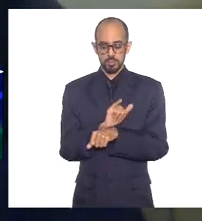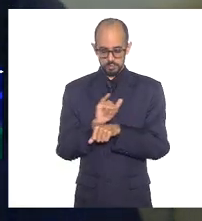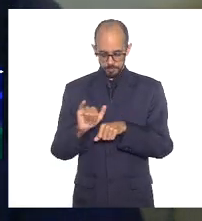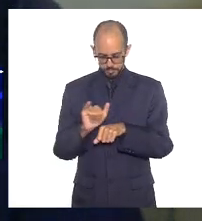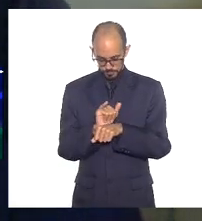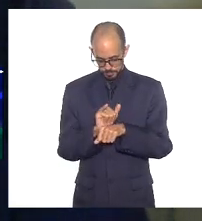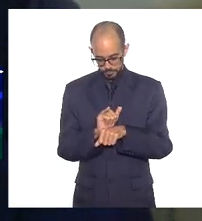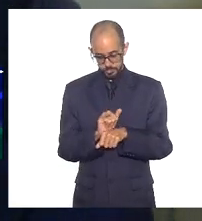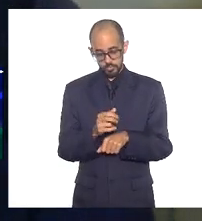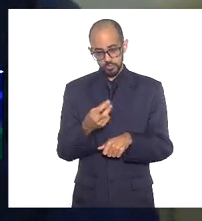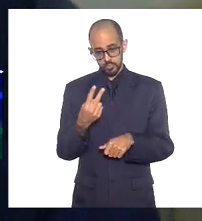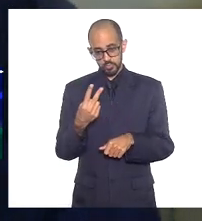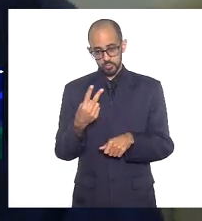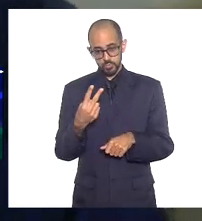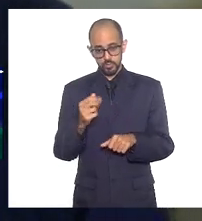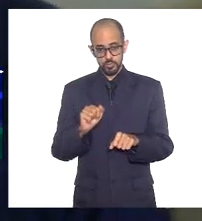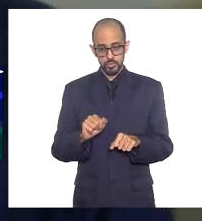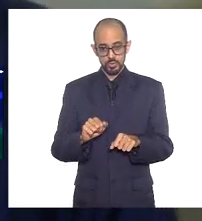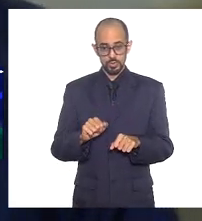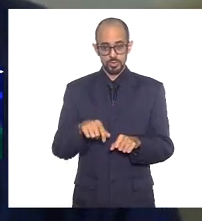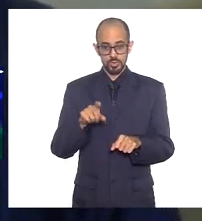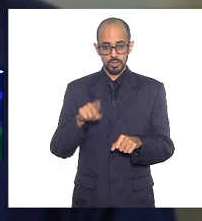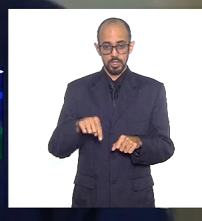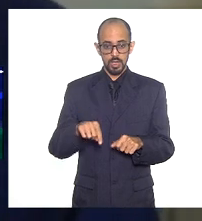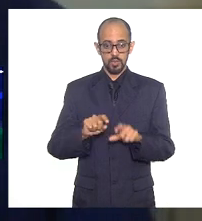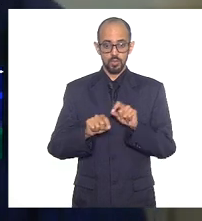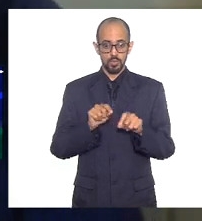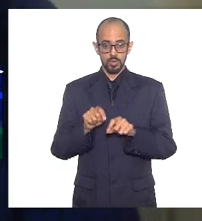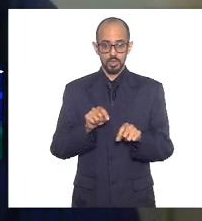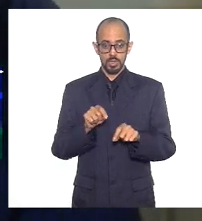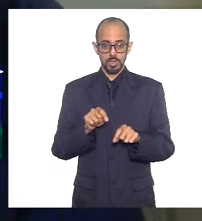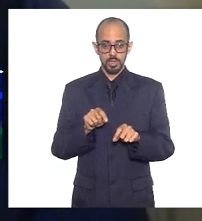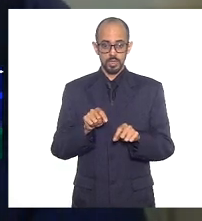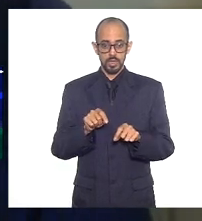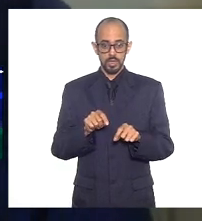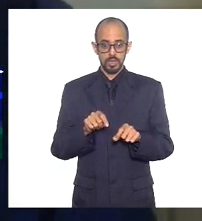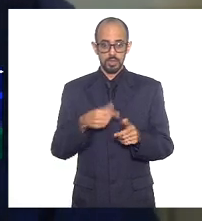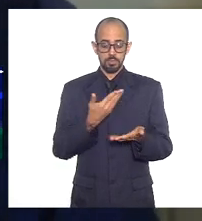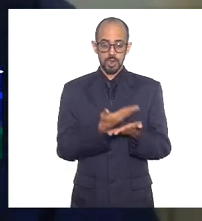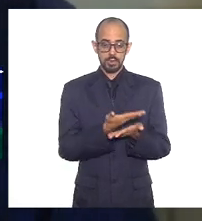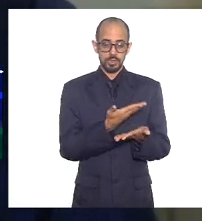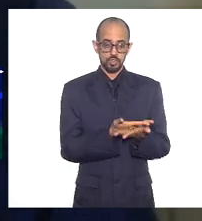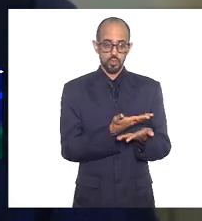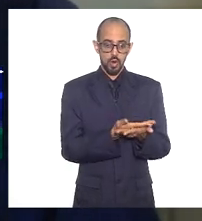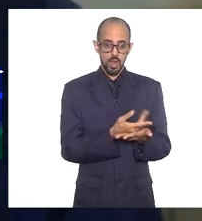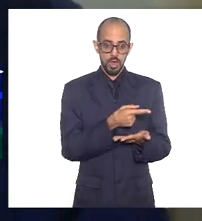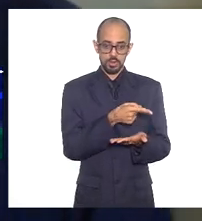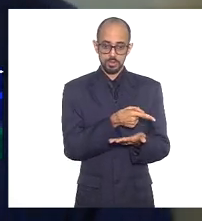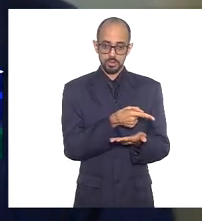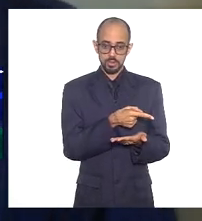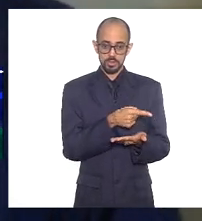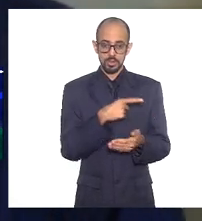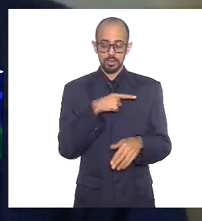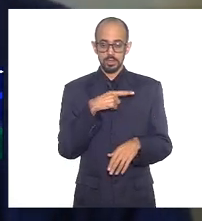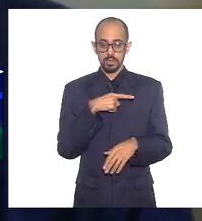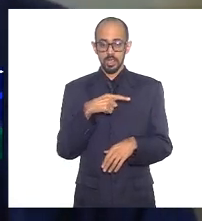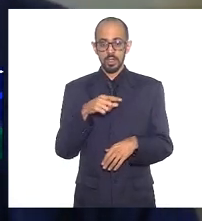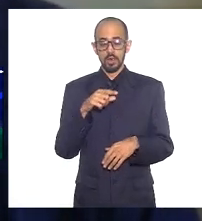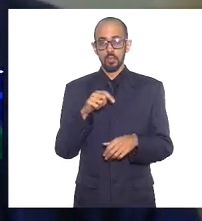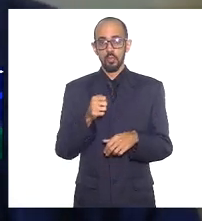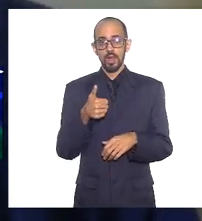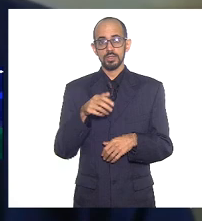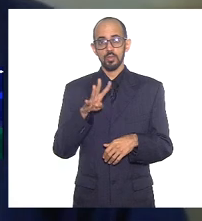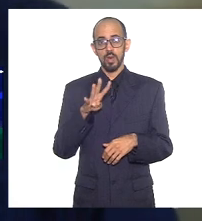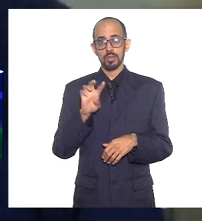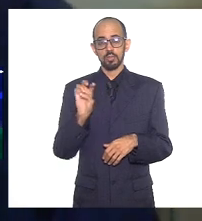beiradinha para as ligas das escolas que estão levando quase 4 milhões de